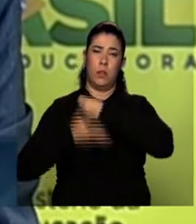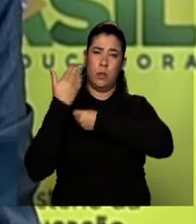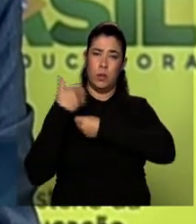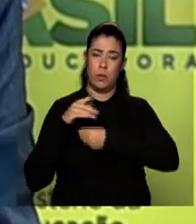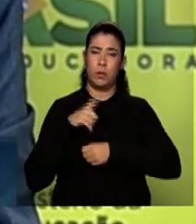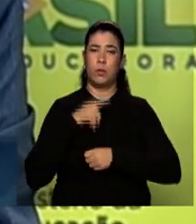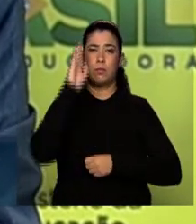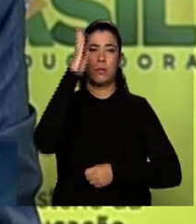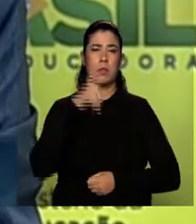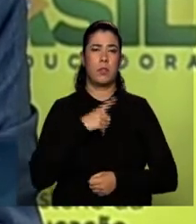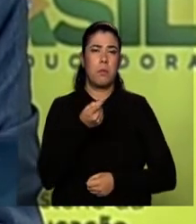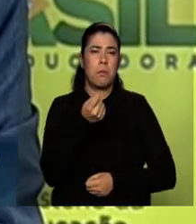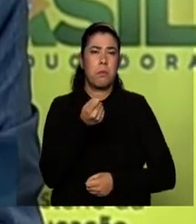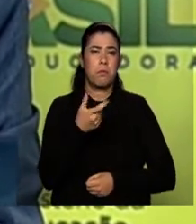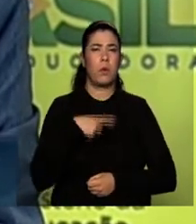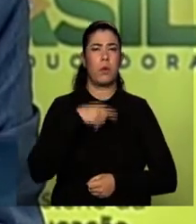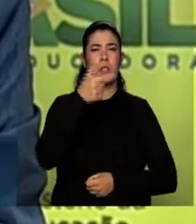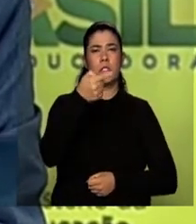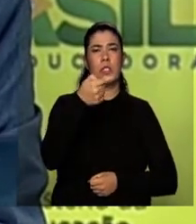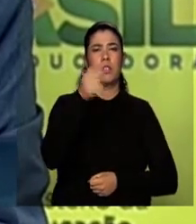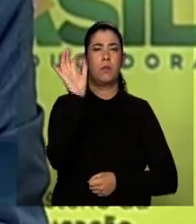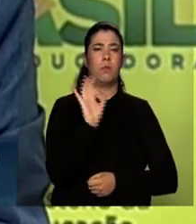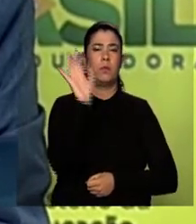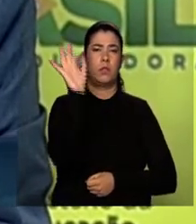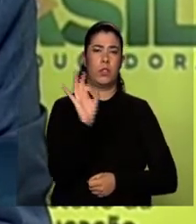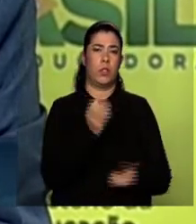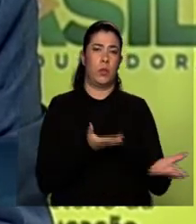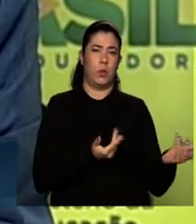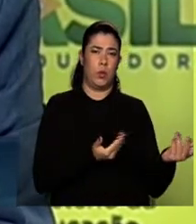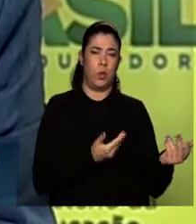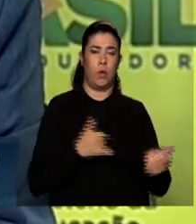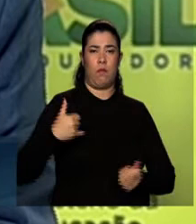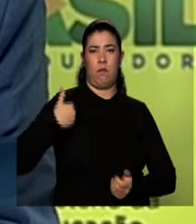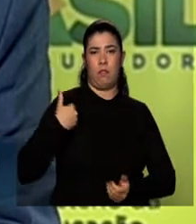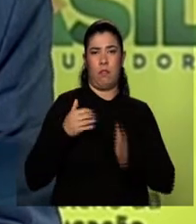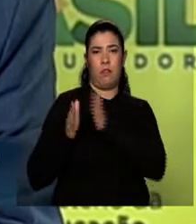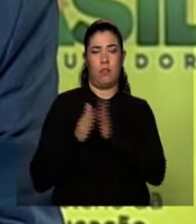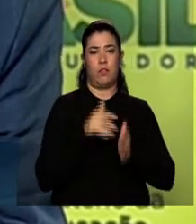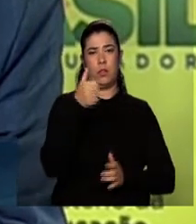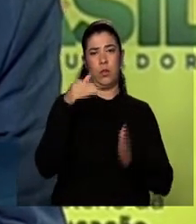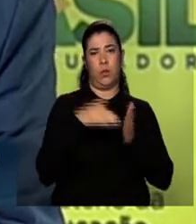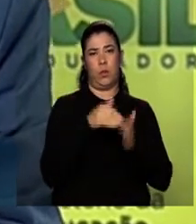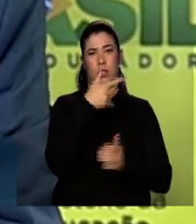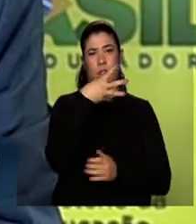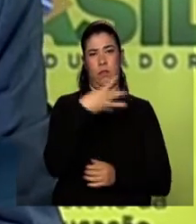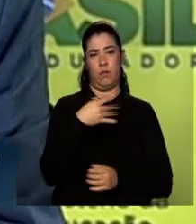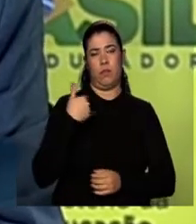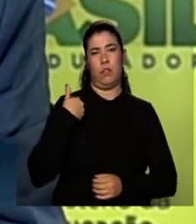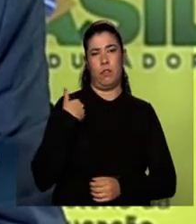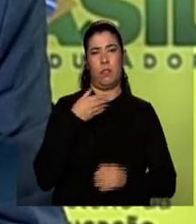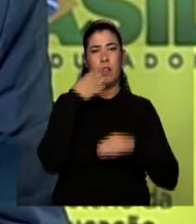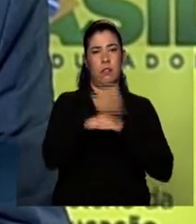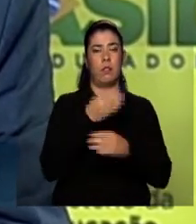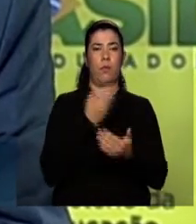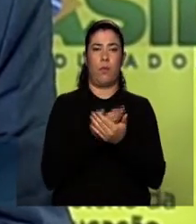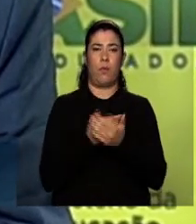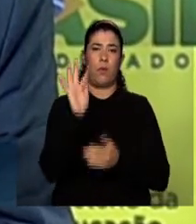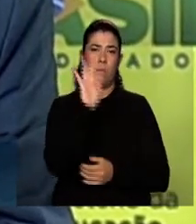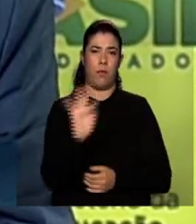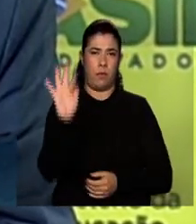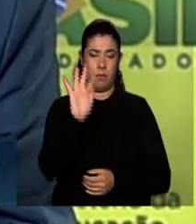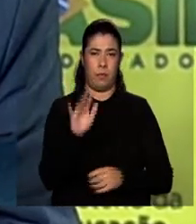Brasil tinha pouco mais de 7% dos seus jovens de 18 a 24 anos nas instituições de ensino superior.